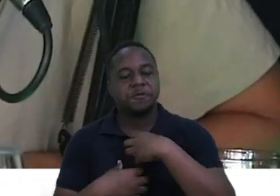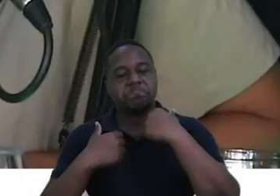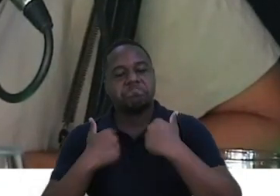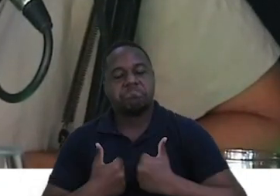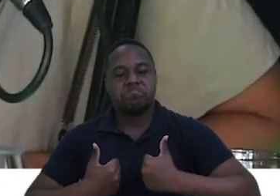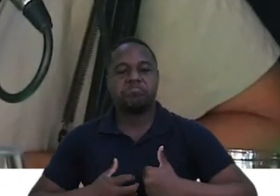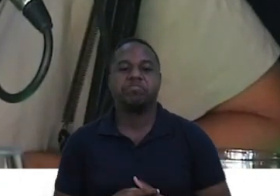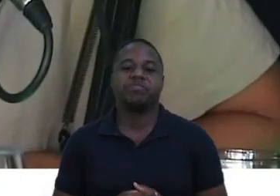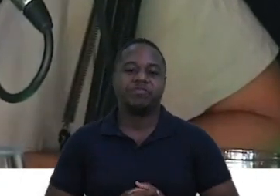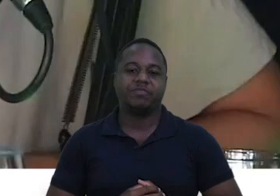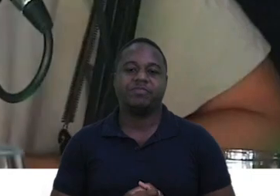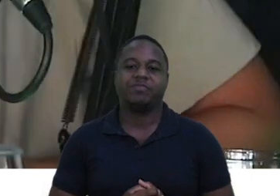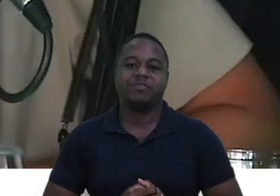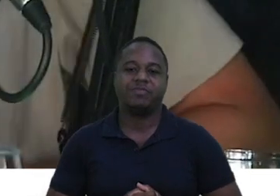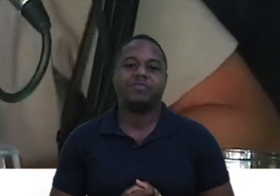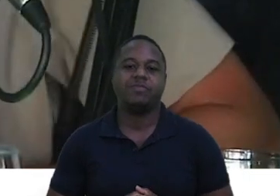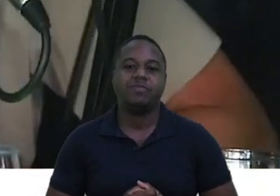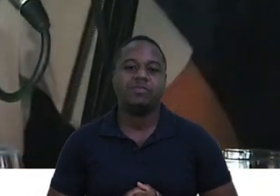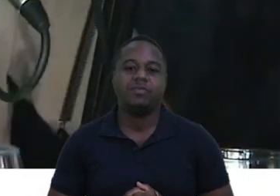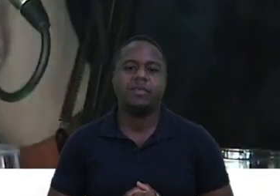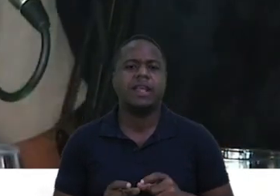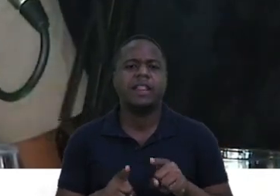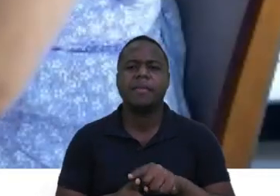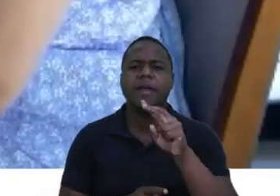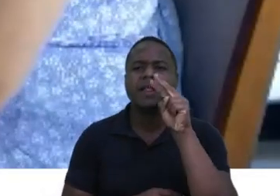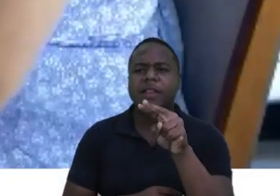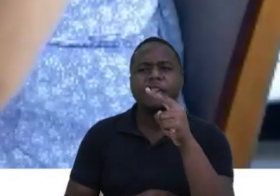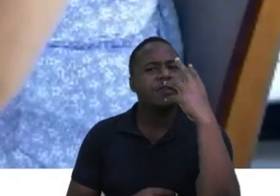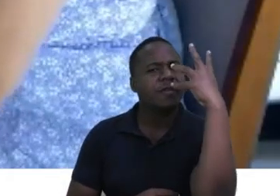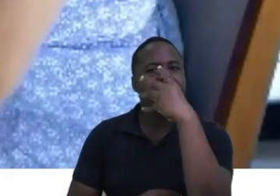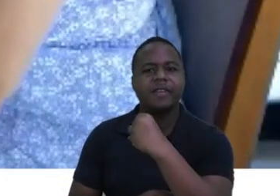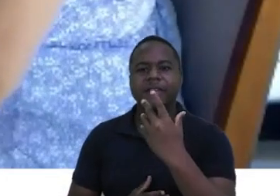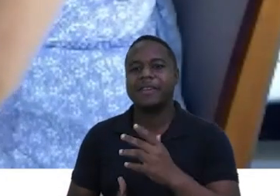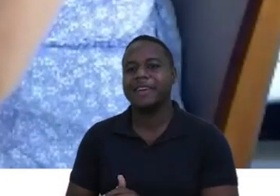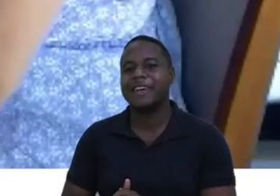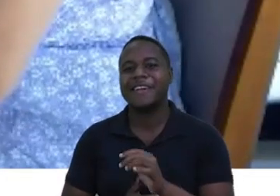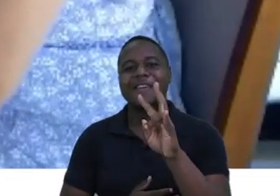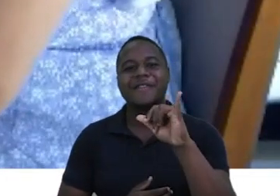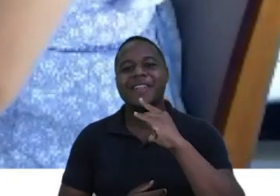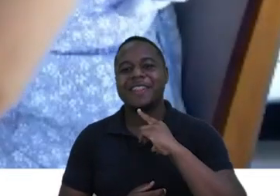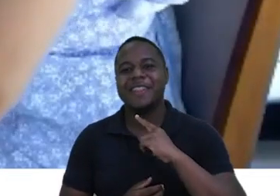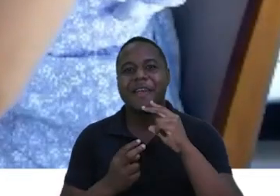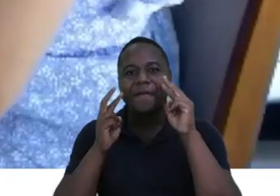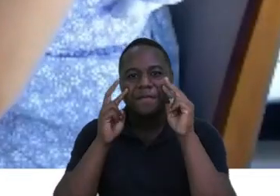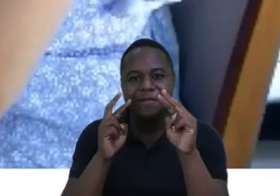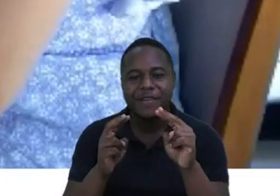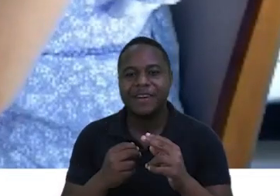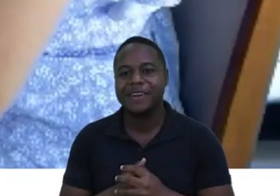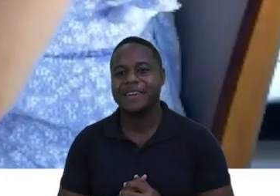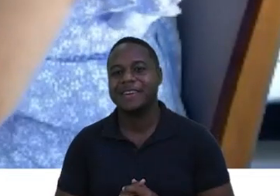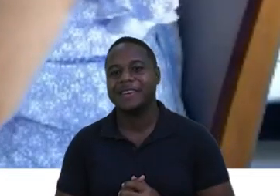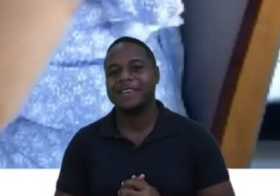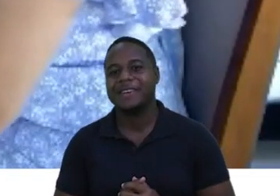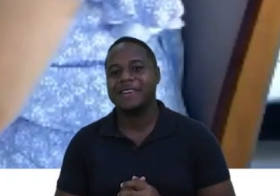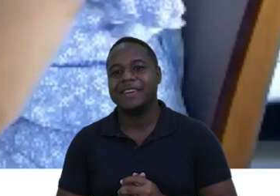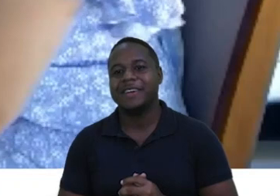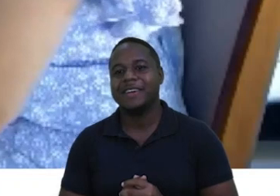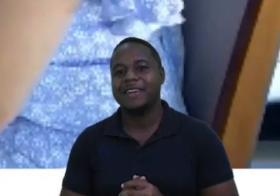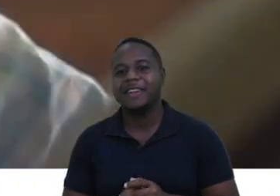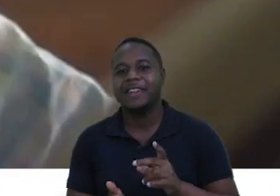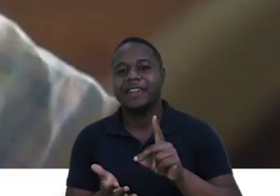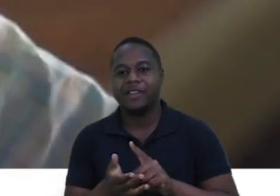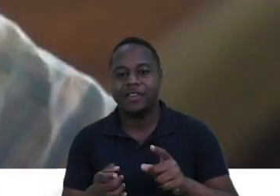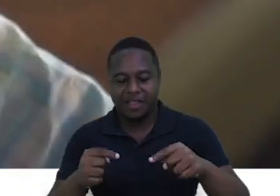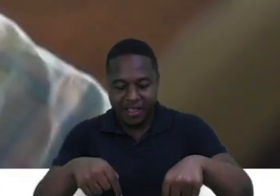pessoa. Isso aí. E é uma lindeza de se ver. Já a gente vai ter a oportunidade de ver. Na verdade, a gente tá no berço